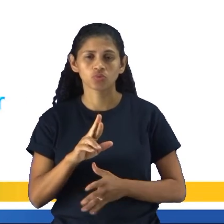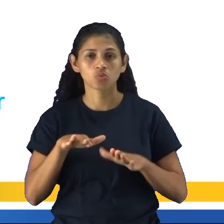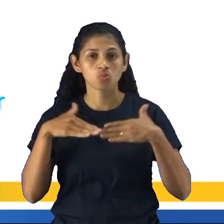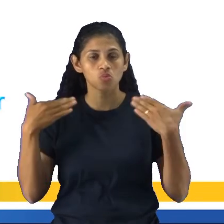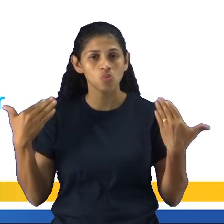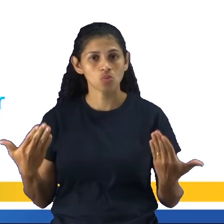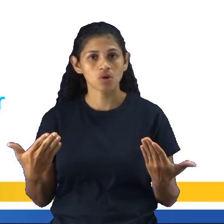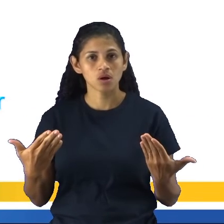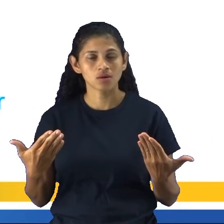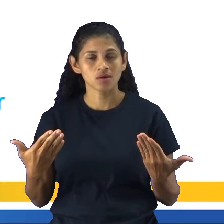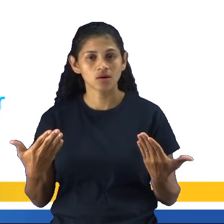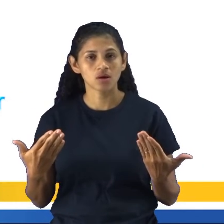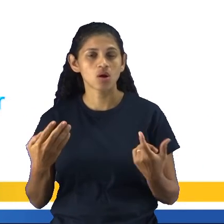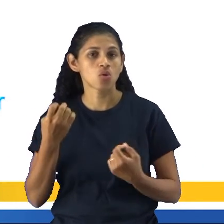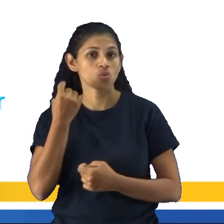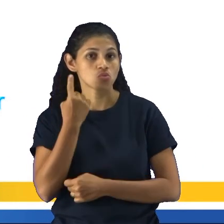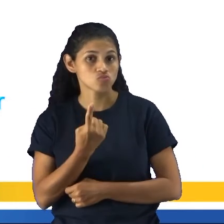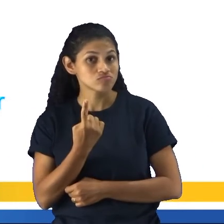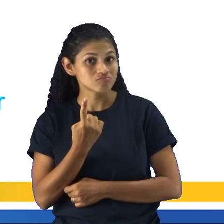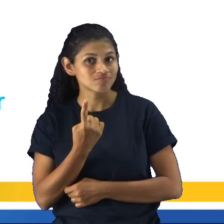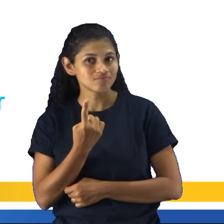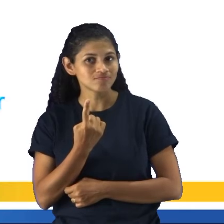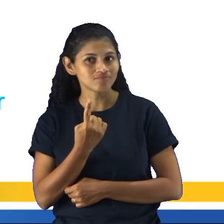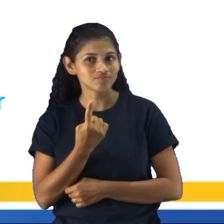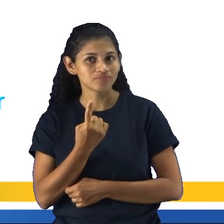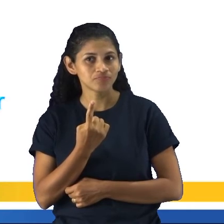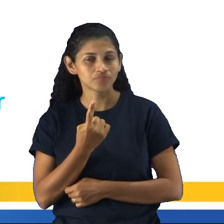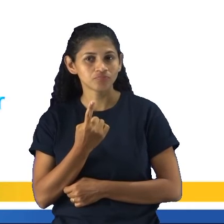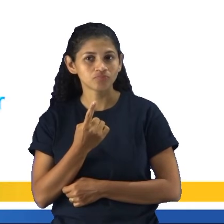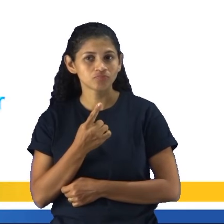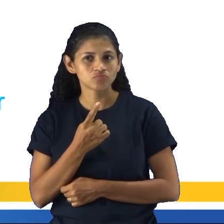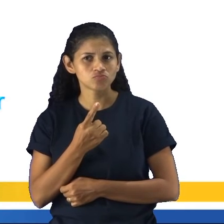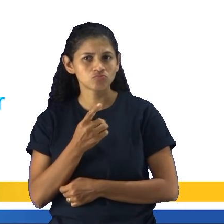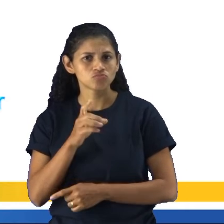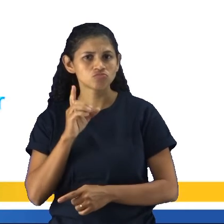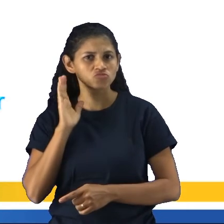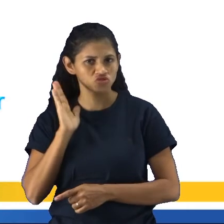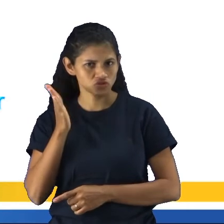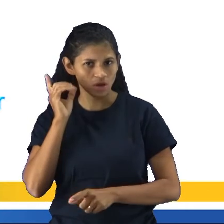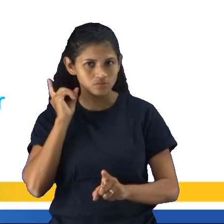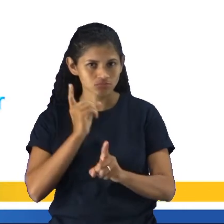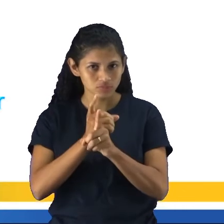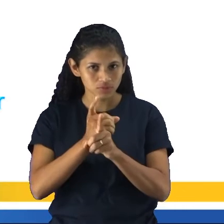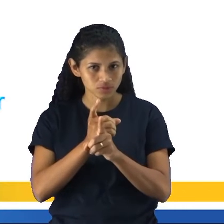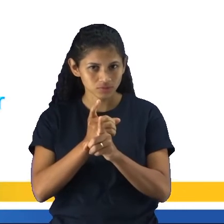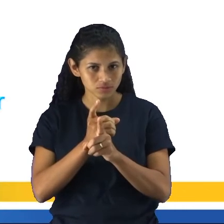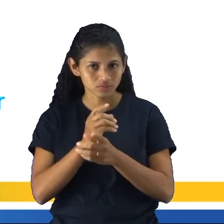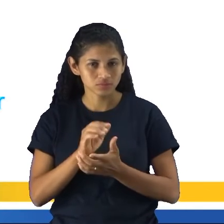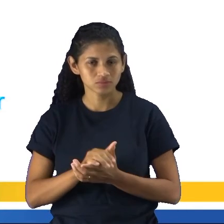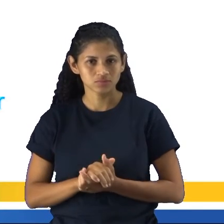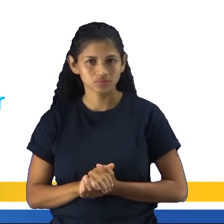qual dessa é o magnetismo. Já encontraram aí?